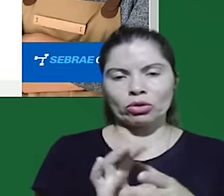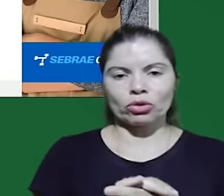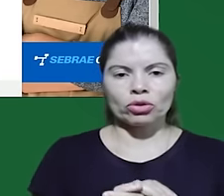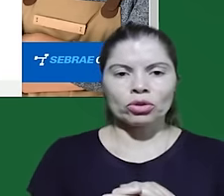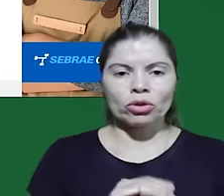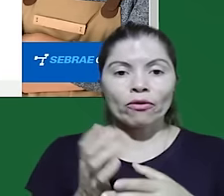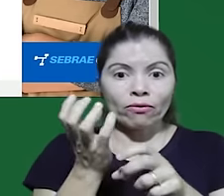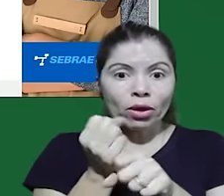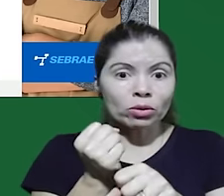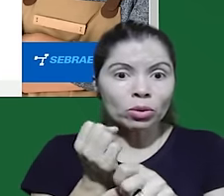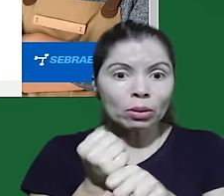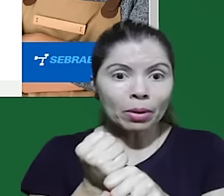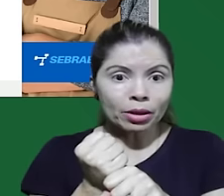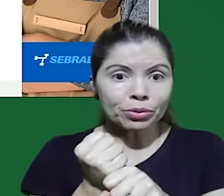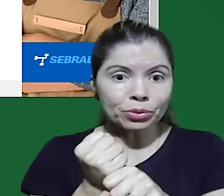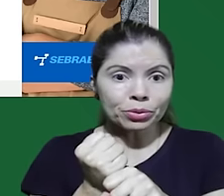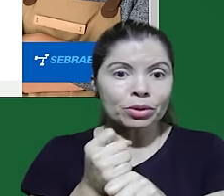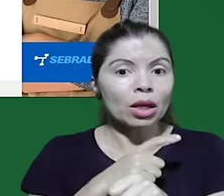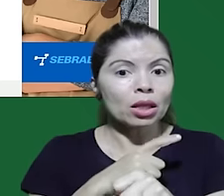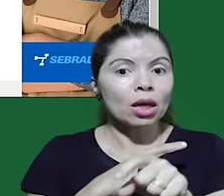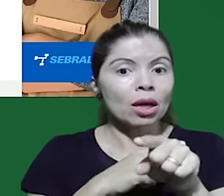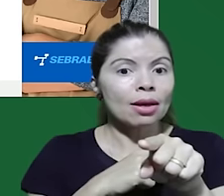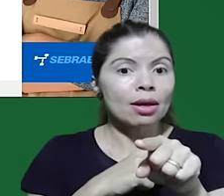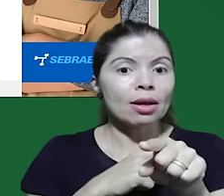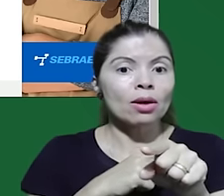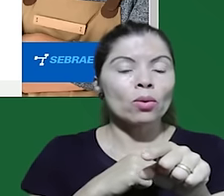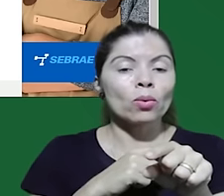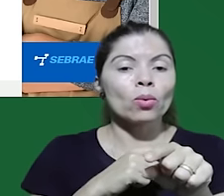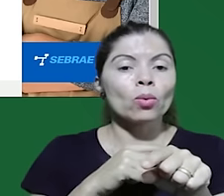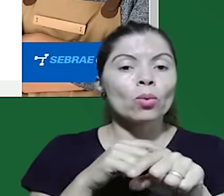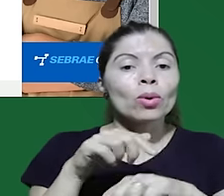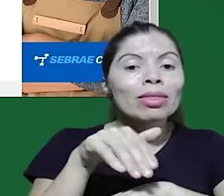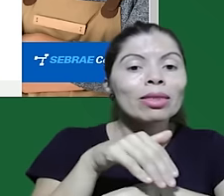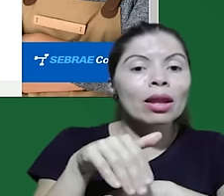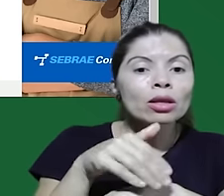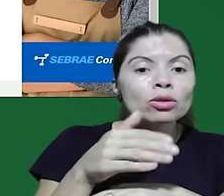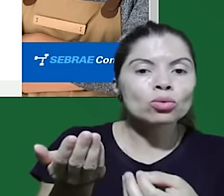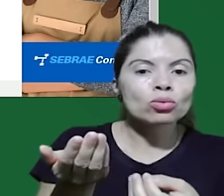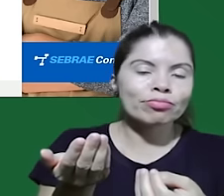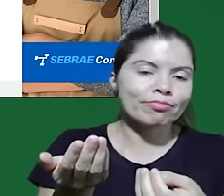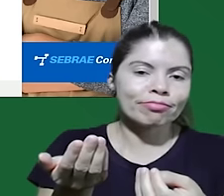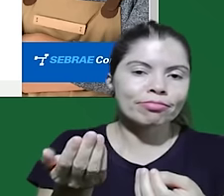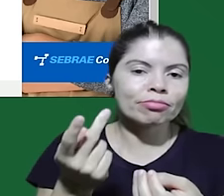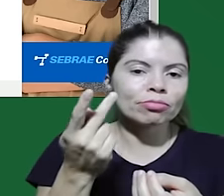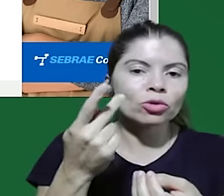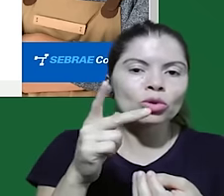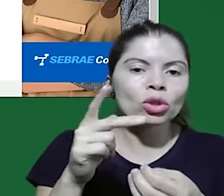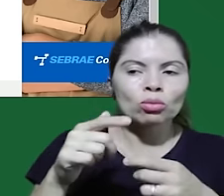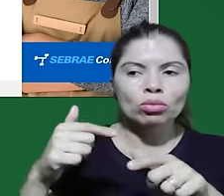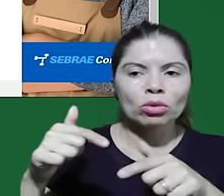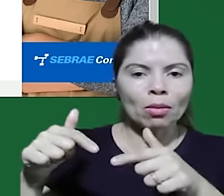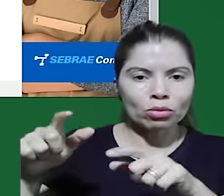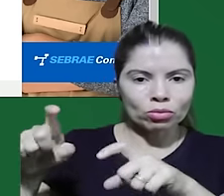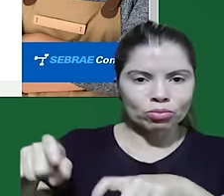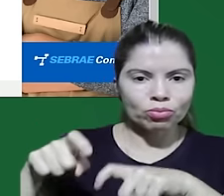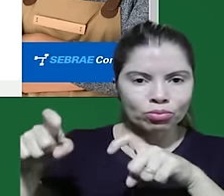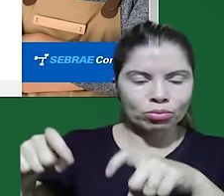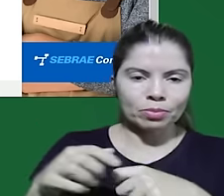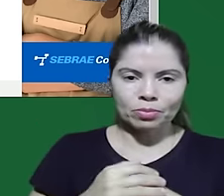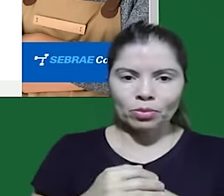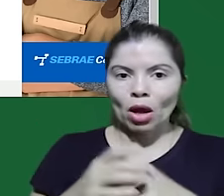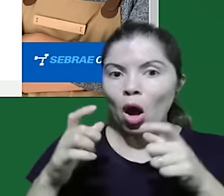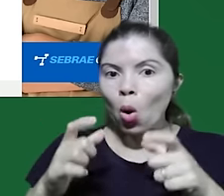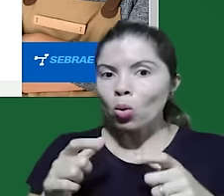faturamento o faturamento tem aqui você coloca o endereço do seu do seu estabelecimento Rural a gente sabe que em alguns